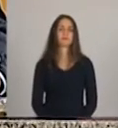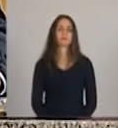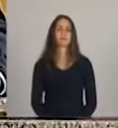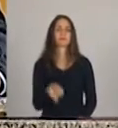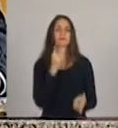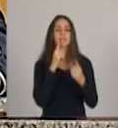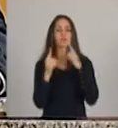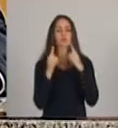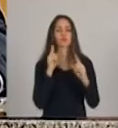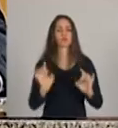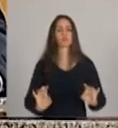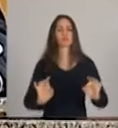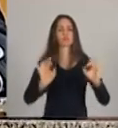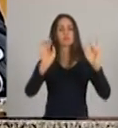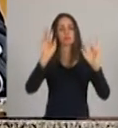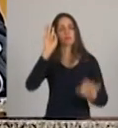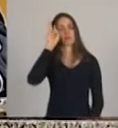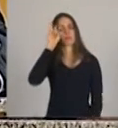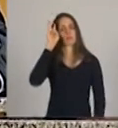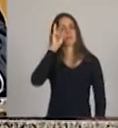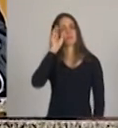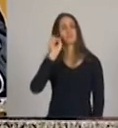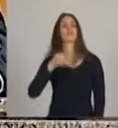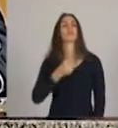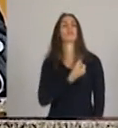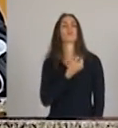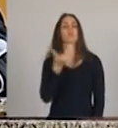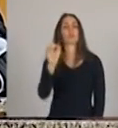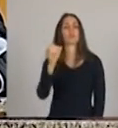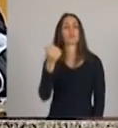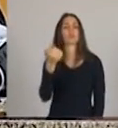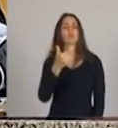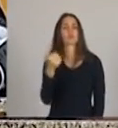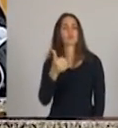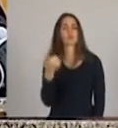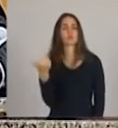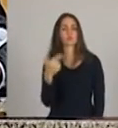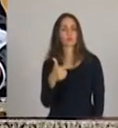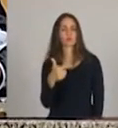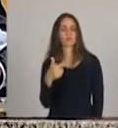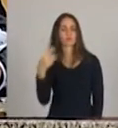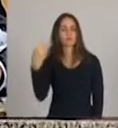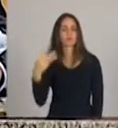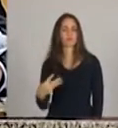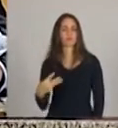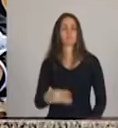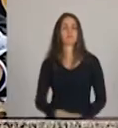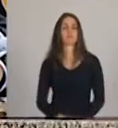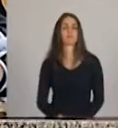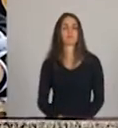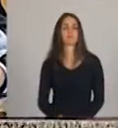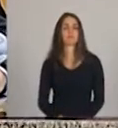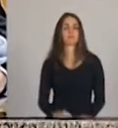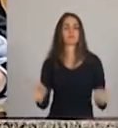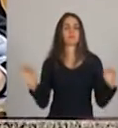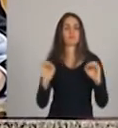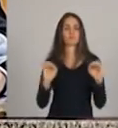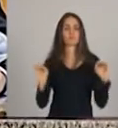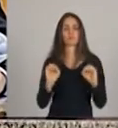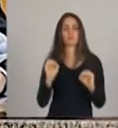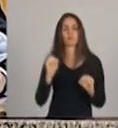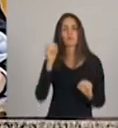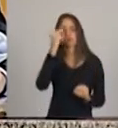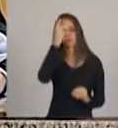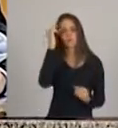Discussão especial em terceira sessão. Item número 10, 11, 12. Não havendo